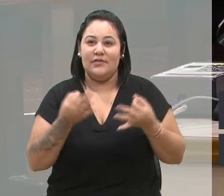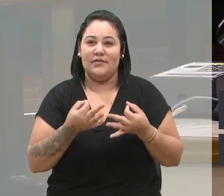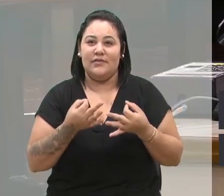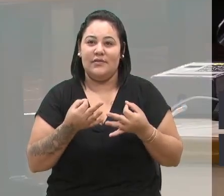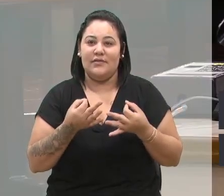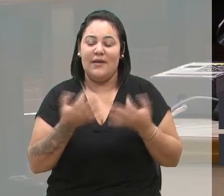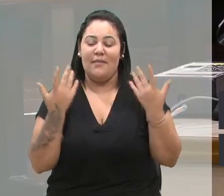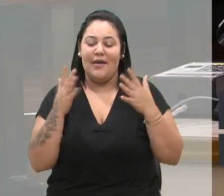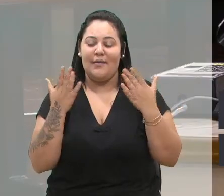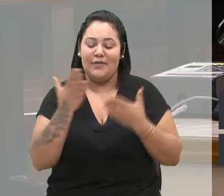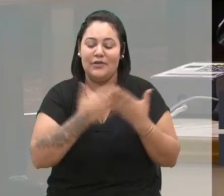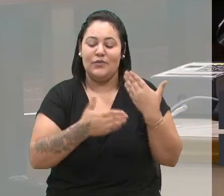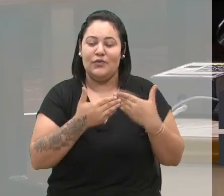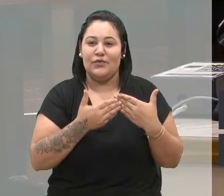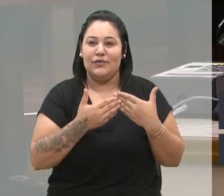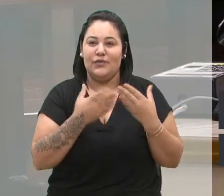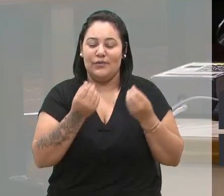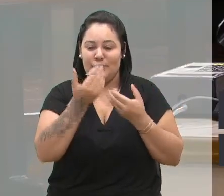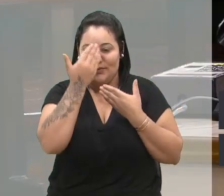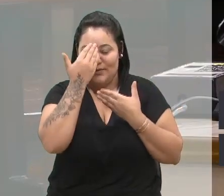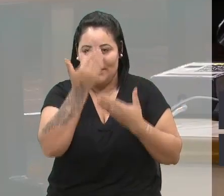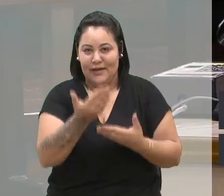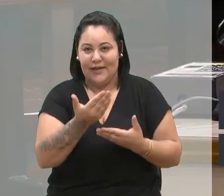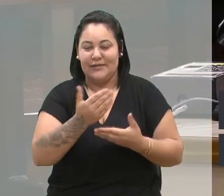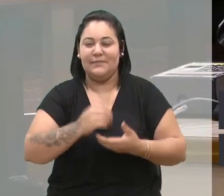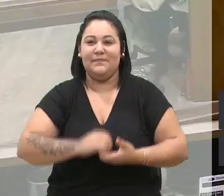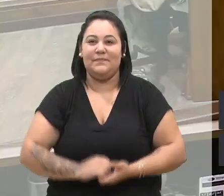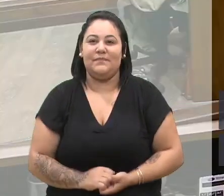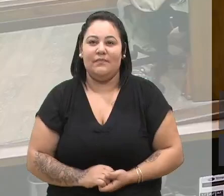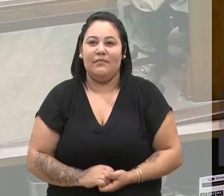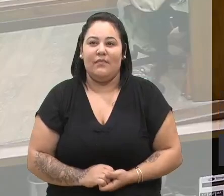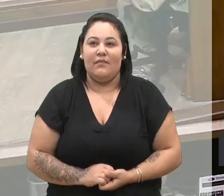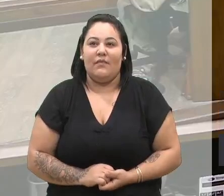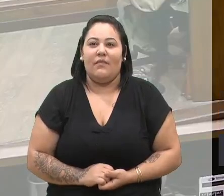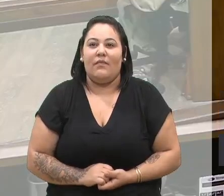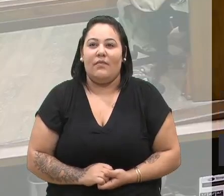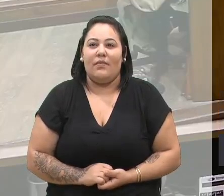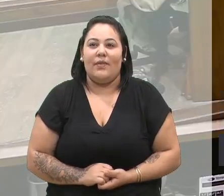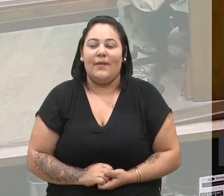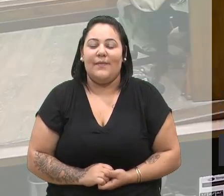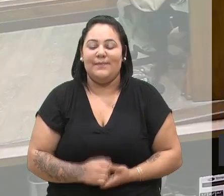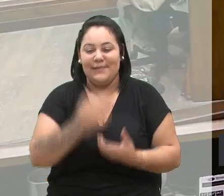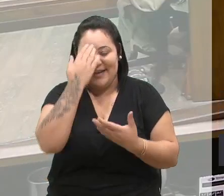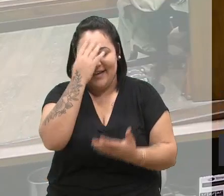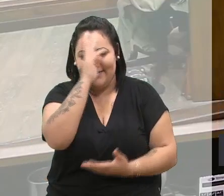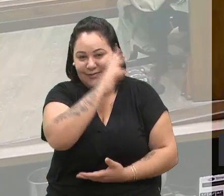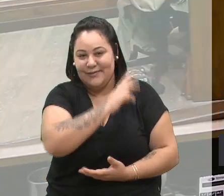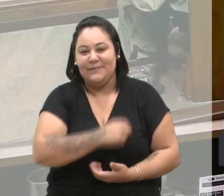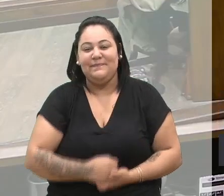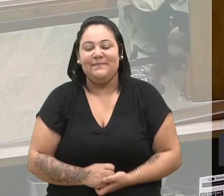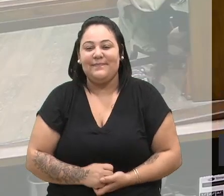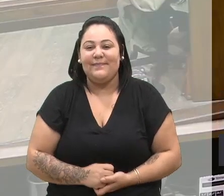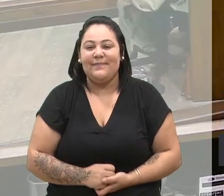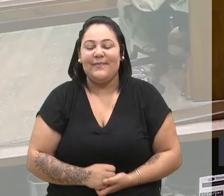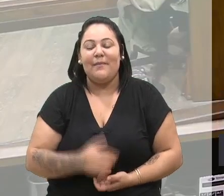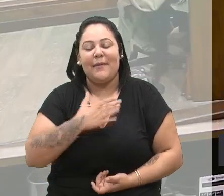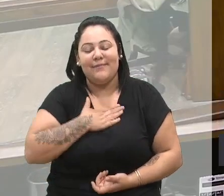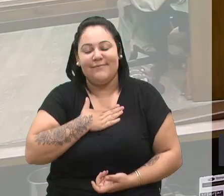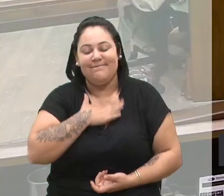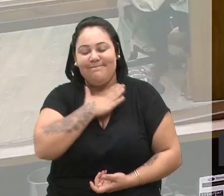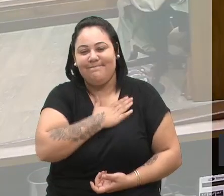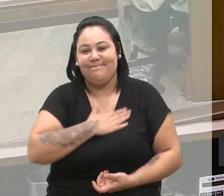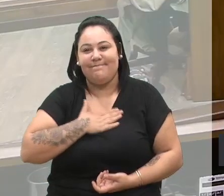tudo e muito obrigado por estar junto com a gente hoje nesse dia. Obrigado, vereador Juliano. Vereador Alberto, para mim foi uma satisfação